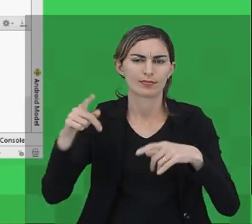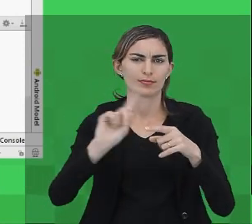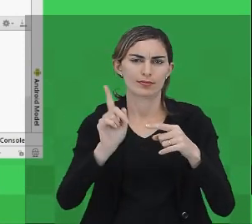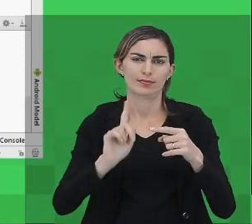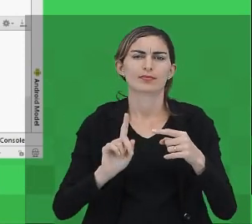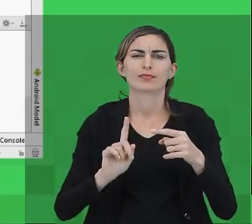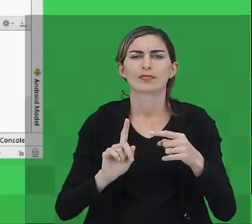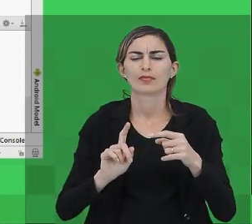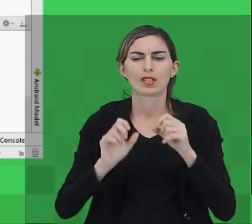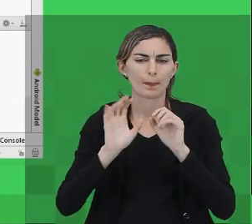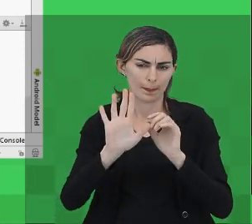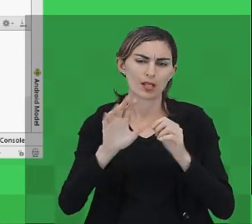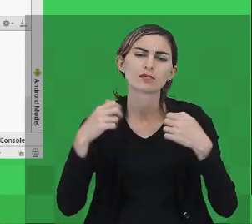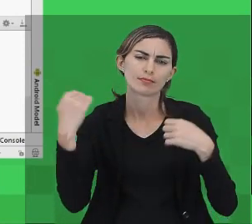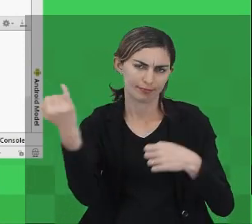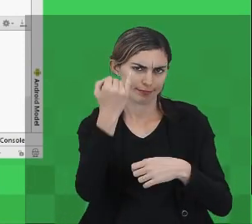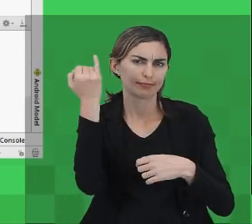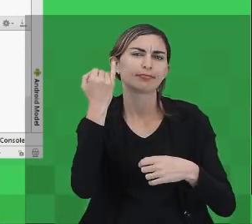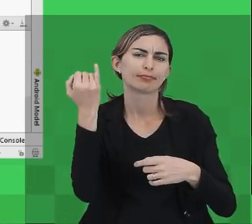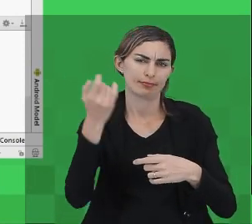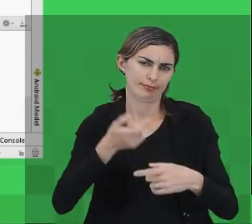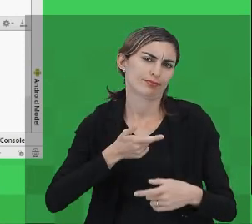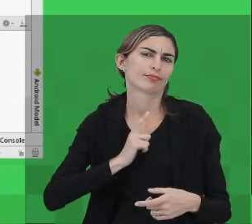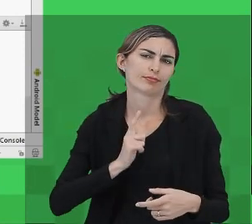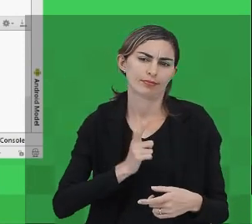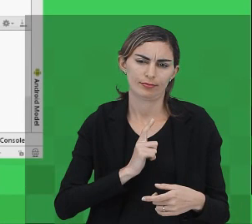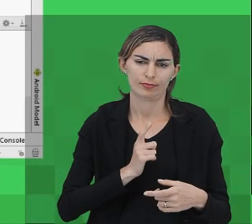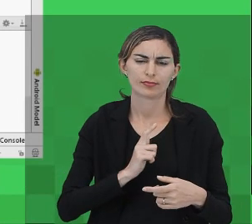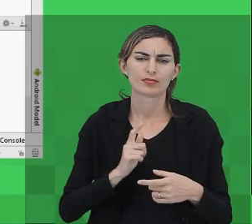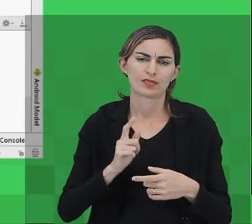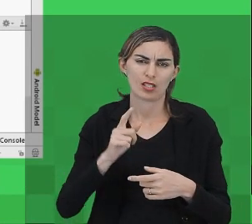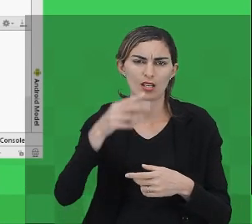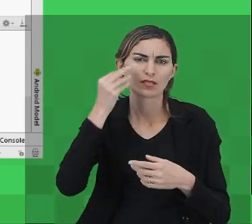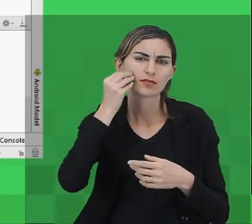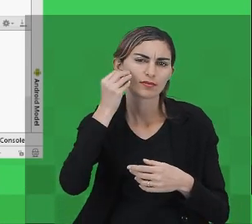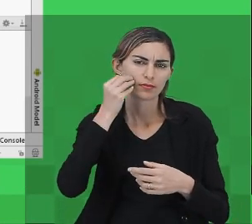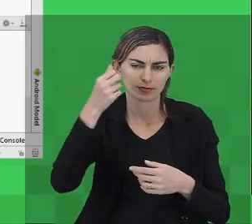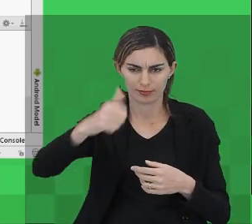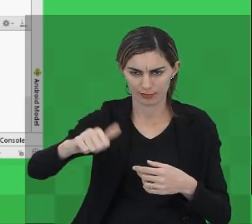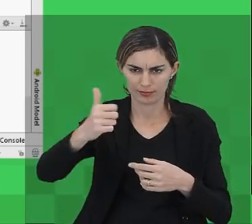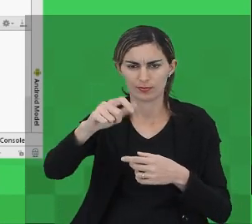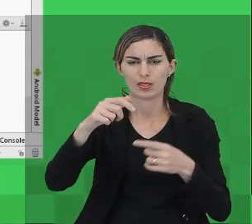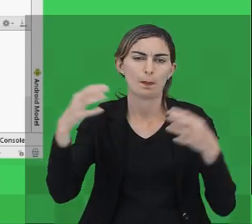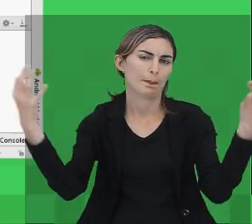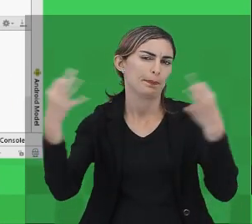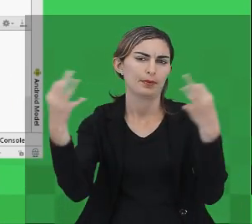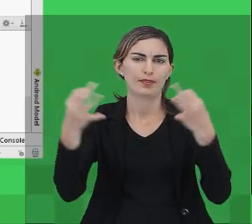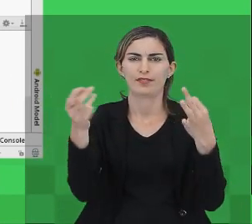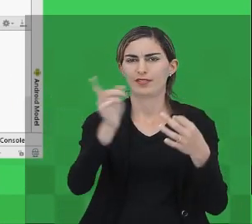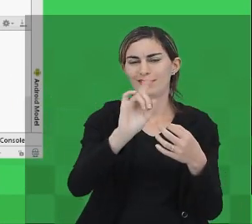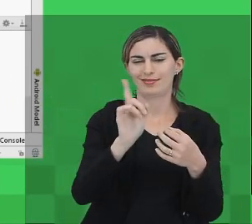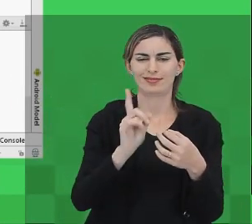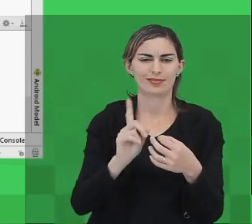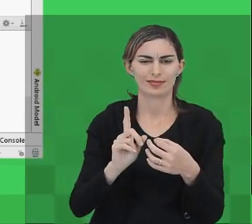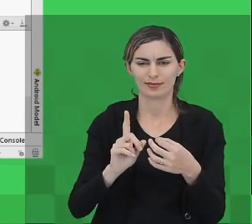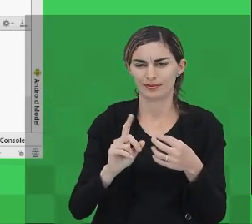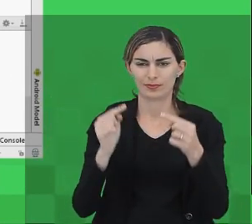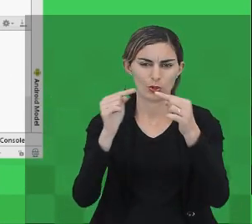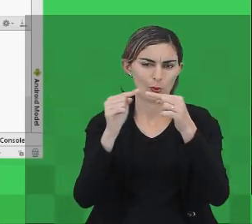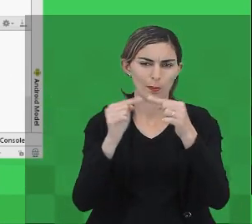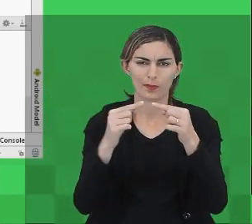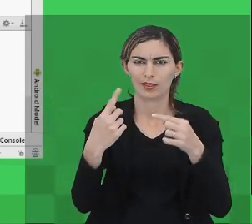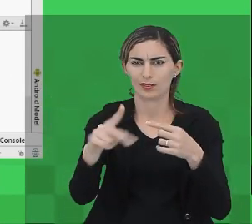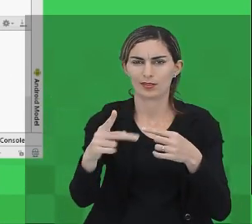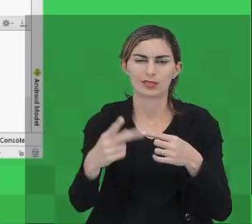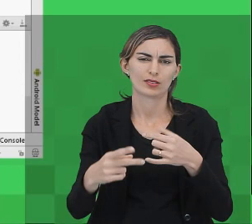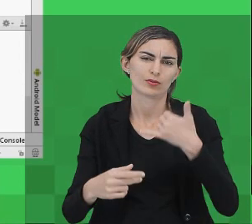aplicação. De qualquer forma, é muito bom que você tenha, porque não é garantia que essa simulação ela seja perfeita com